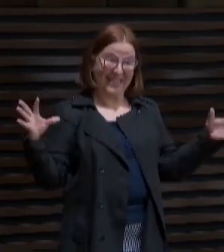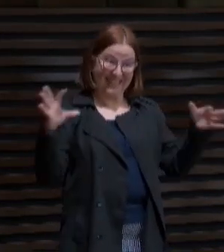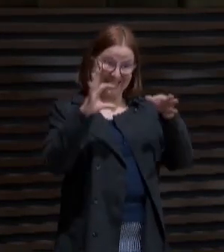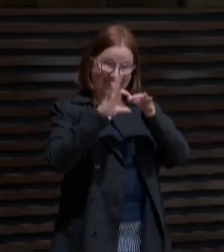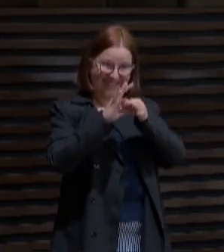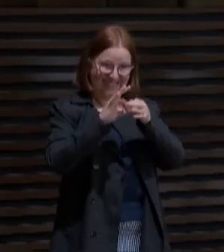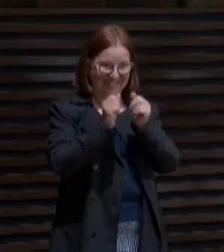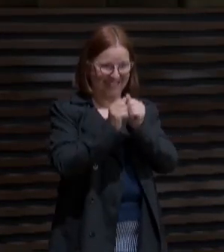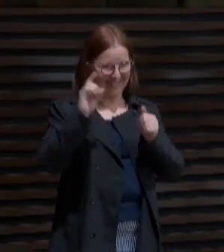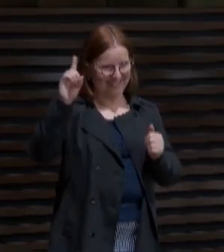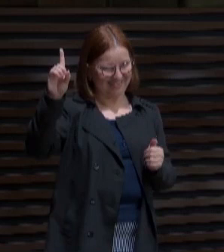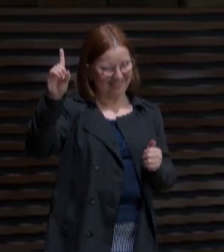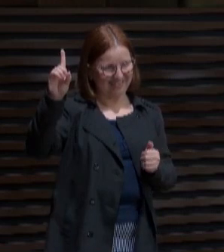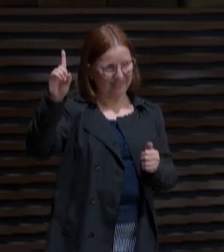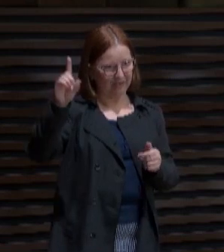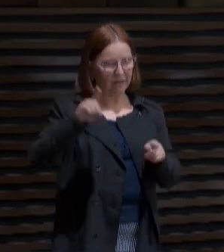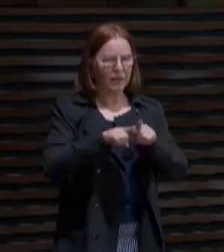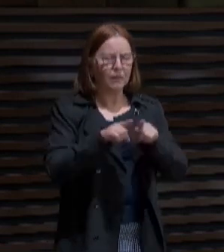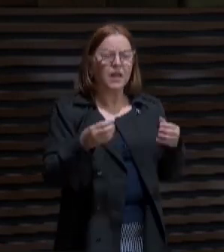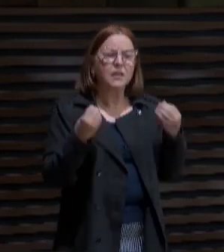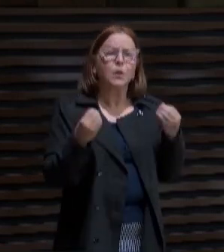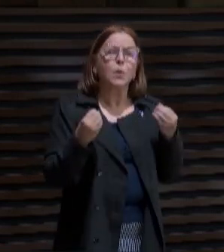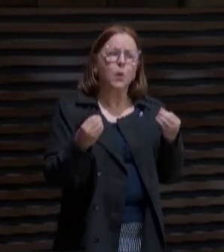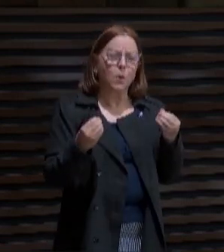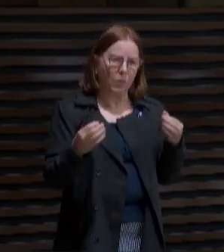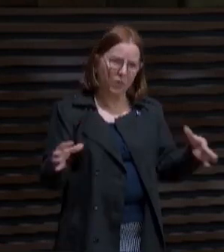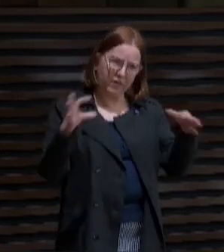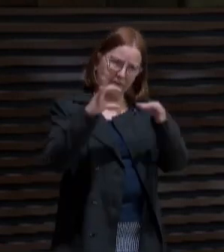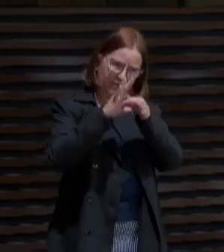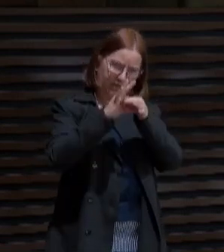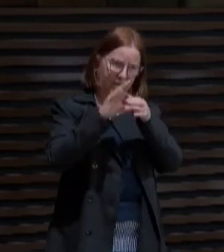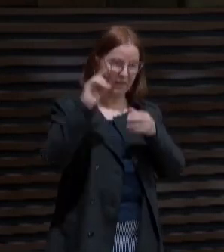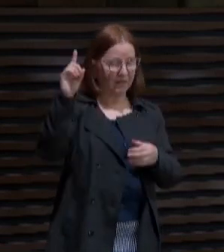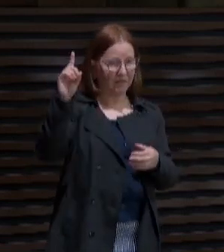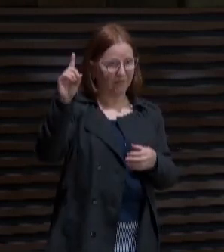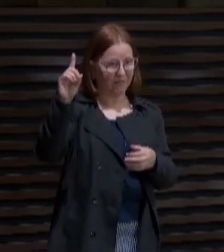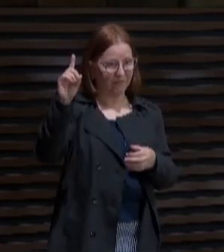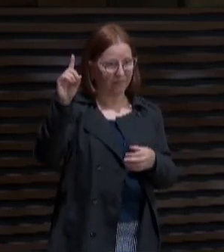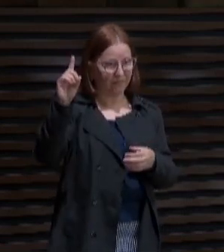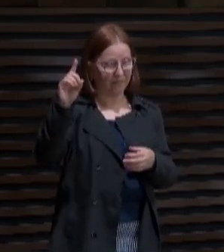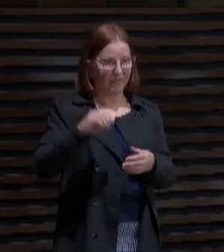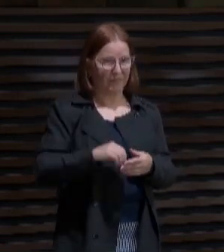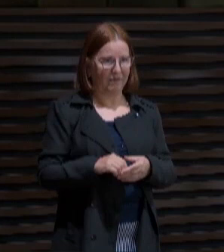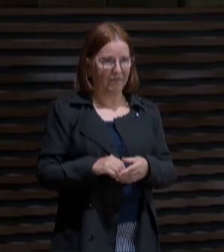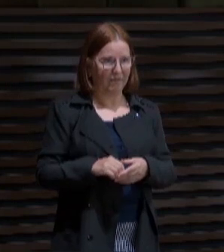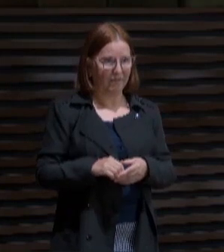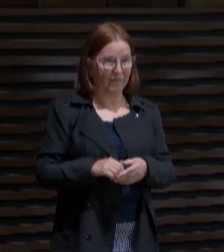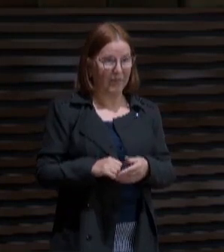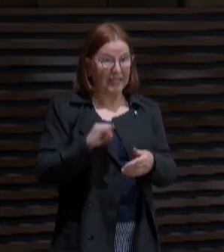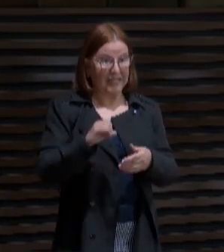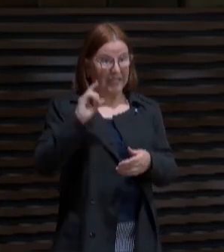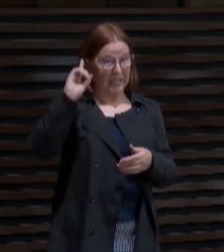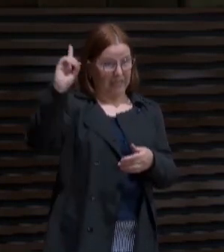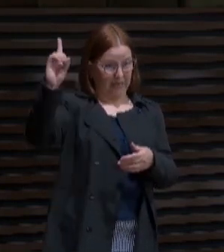Deus. Mas como que nós somos reconciliados com Deus? Como pode um Deus que é absoluta